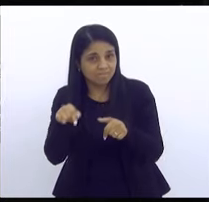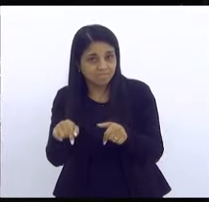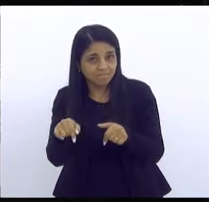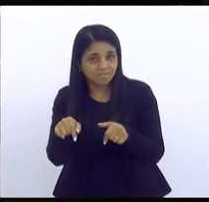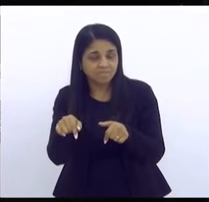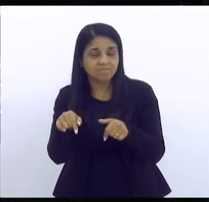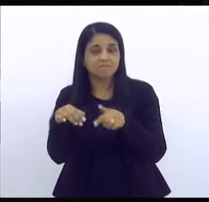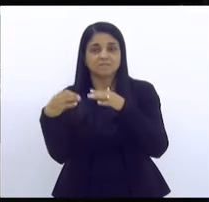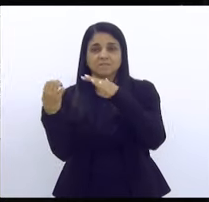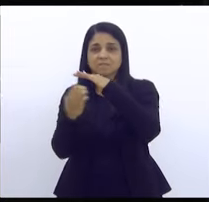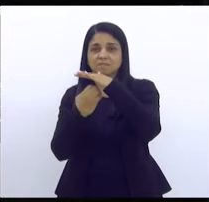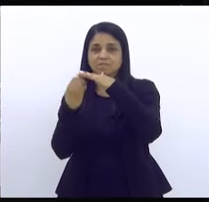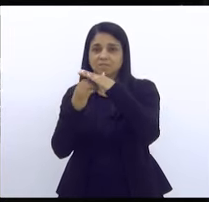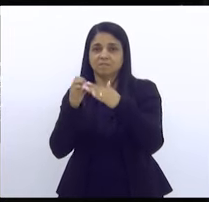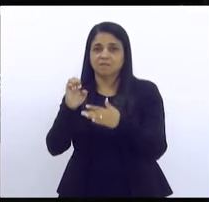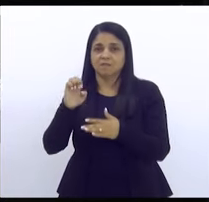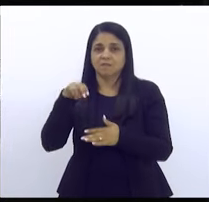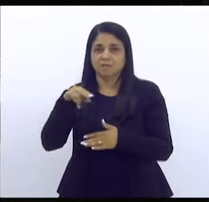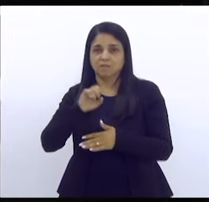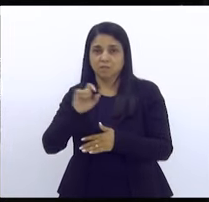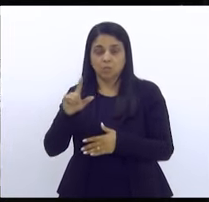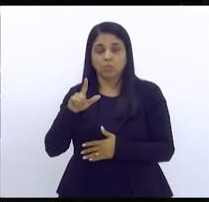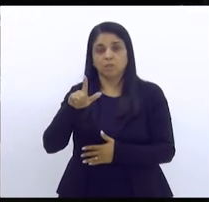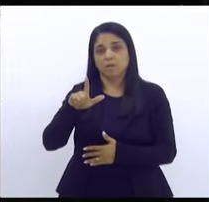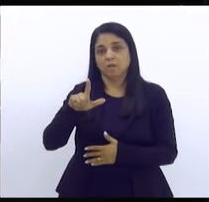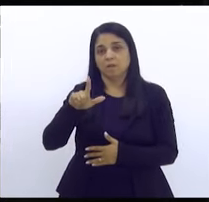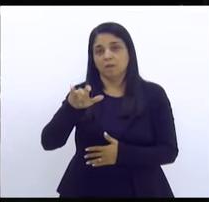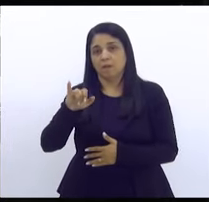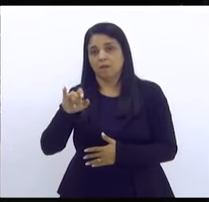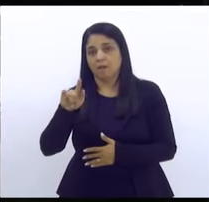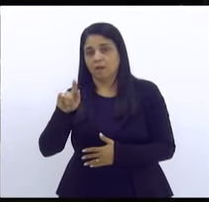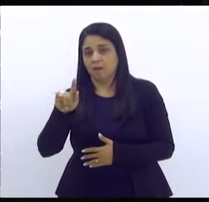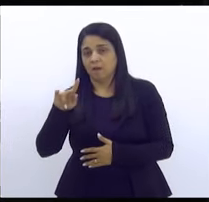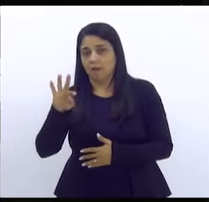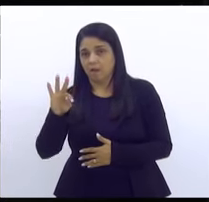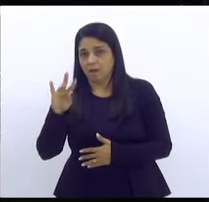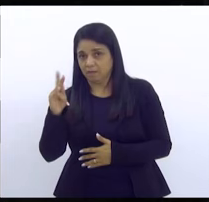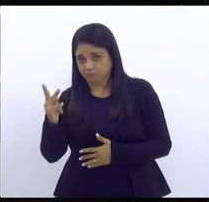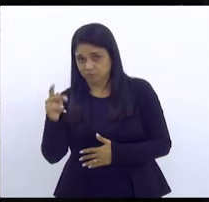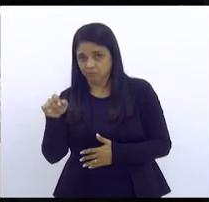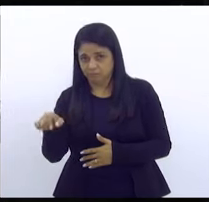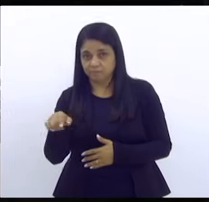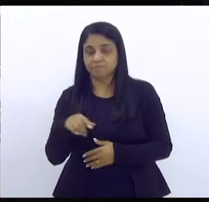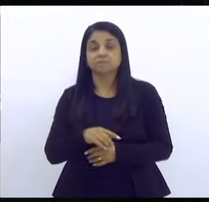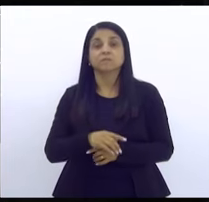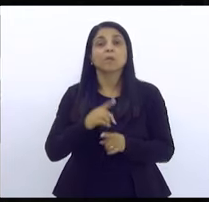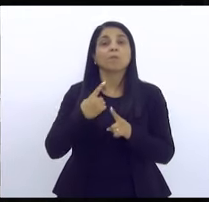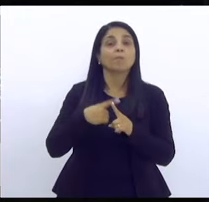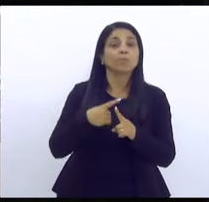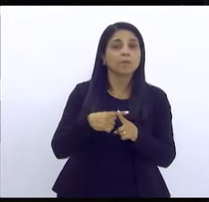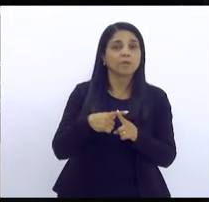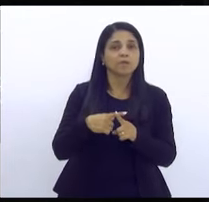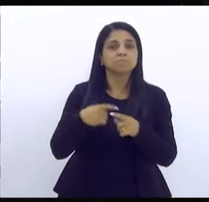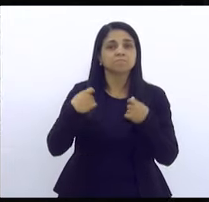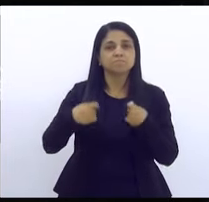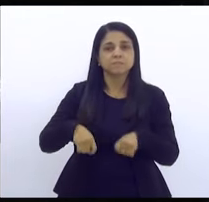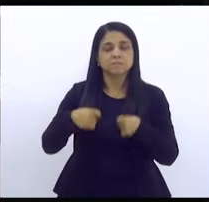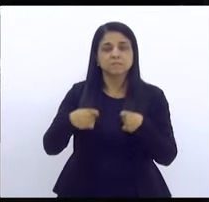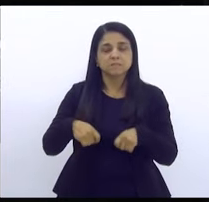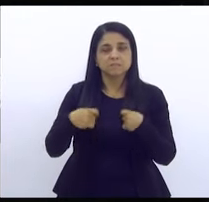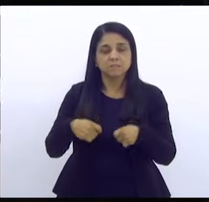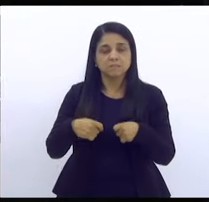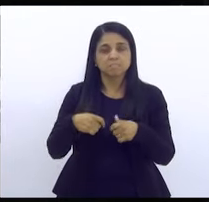o da Enel e também o da Light. Por quê? Porque nós temos que batalhar para que não se